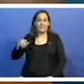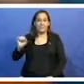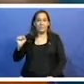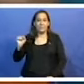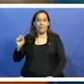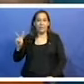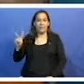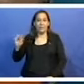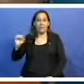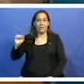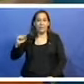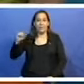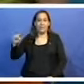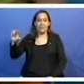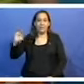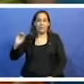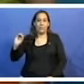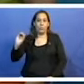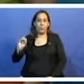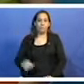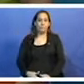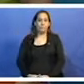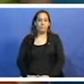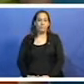lápis na mão e escrevam aí.